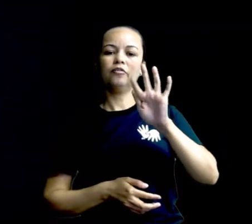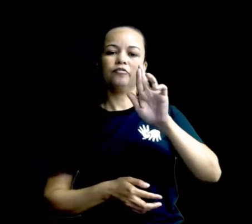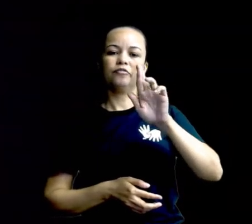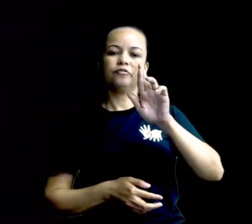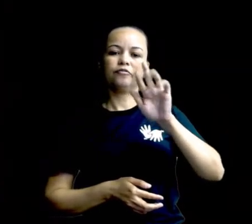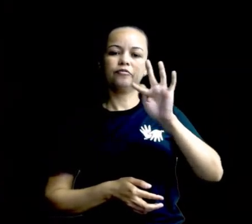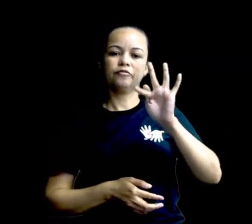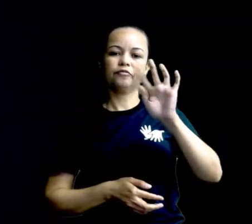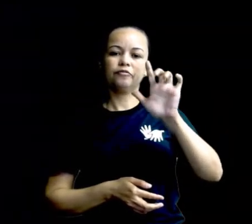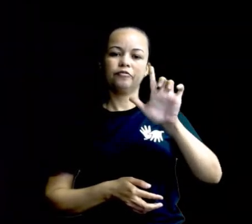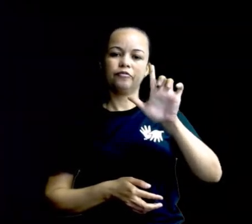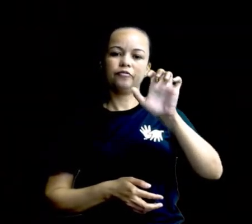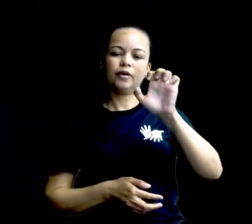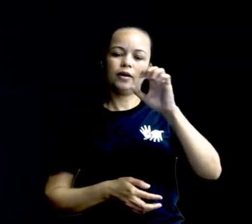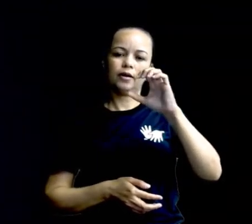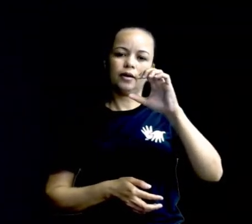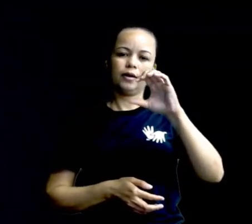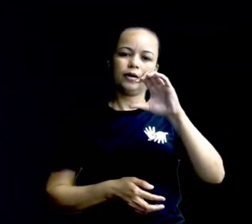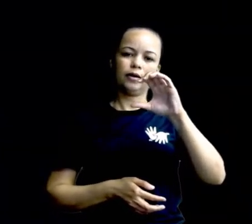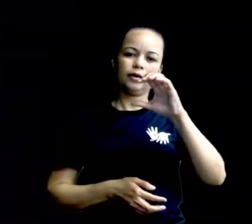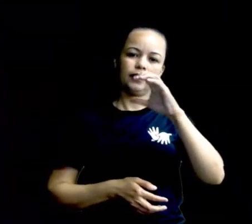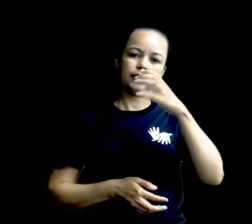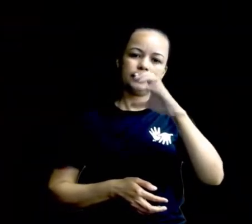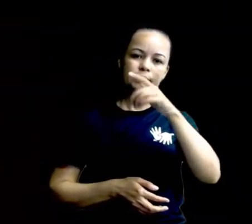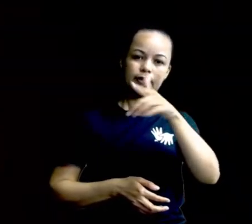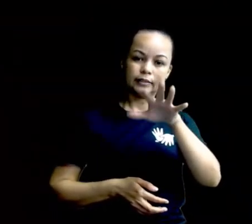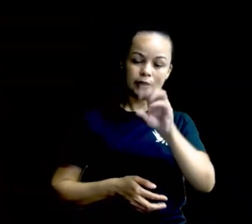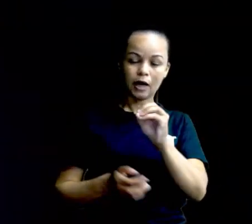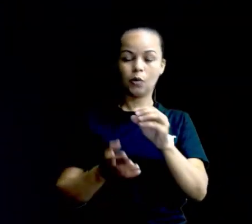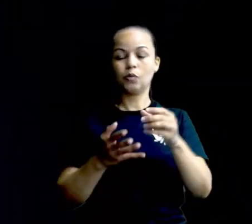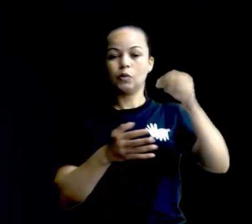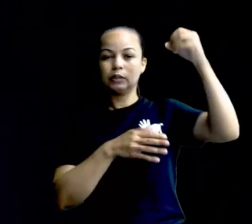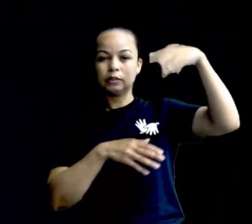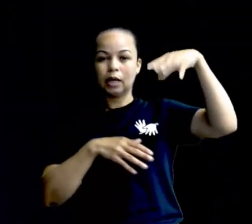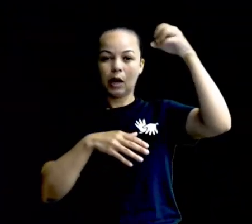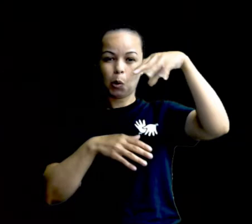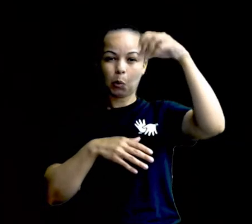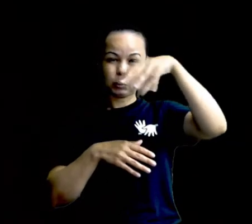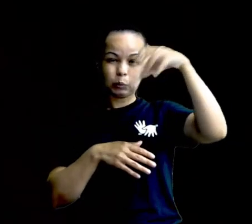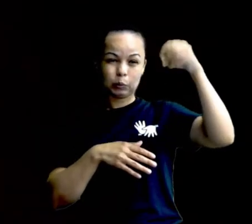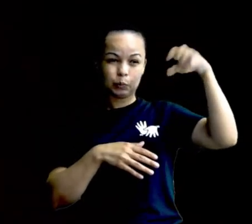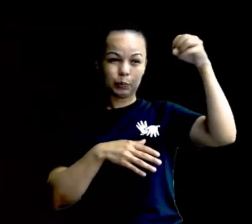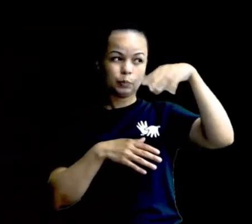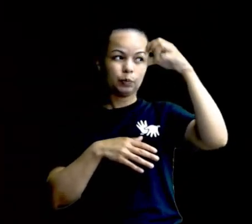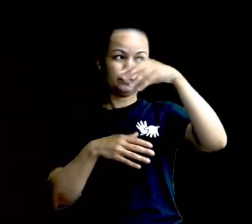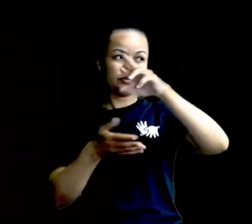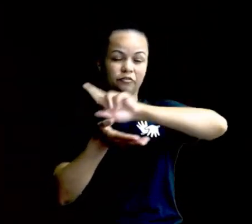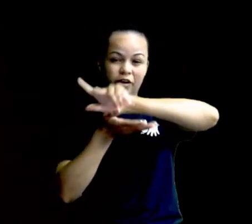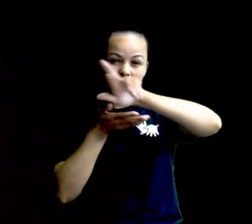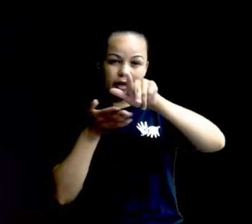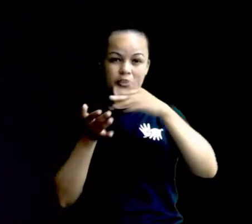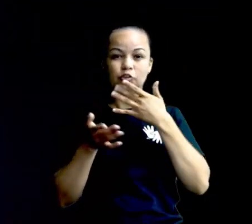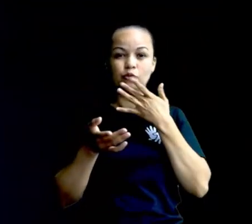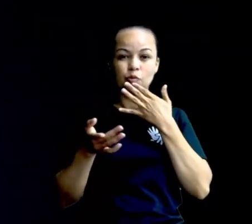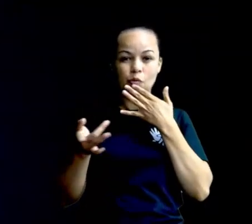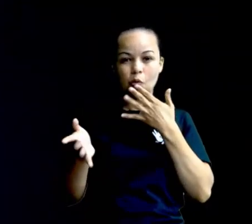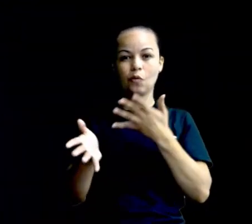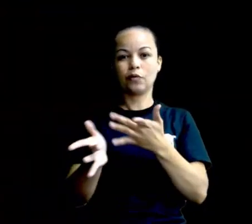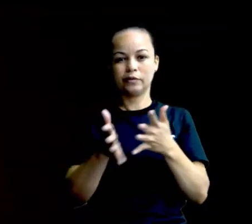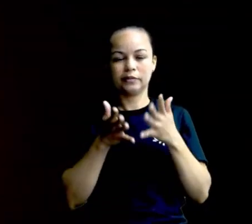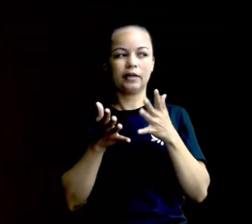a reflexão seria o quê? Assim, ó, uma onda, tá? Tipo uma onda. Daqui a pouco eu explico para vocês. Ó, eu tenho uma reflexão da luz aqui,